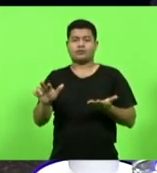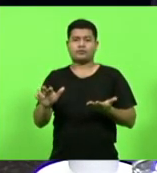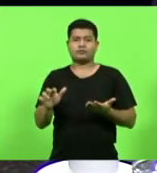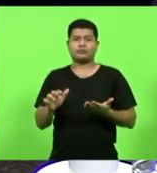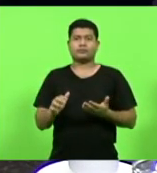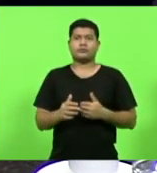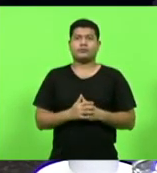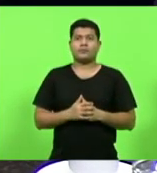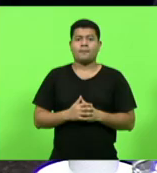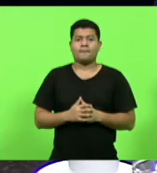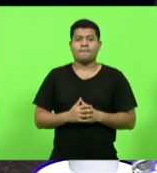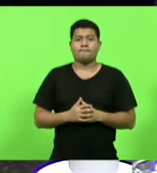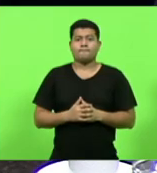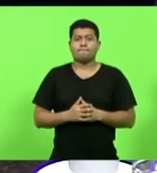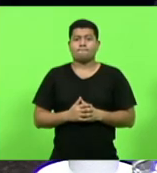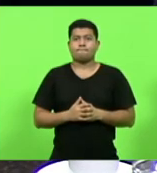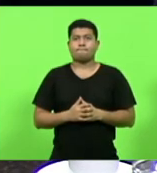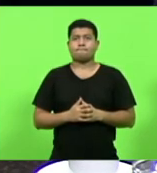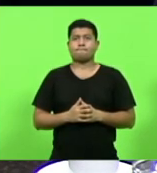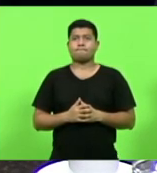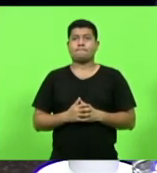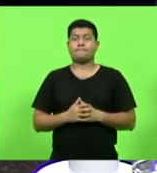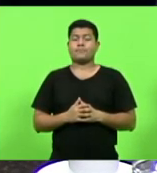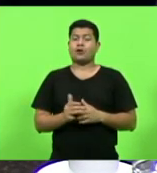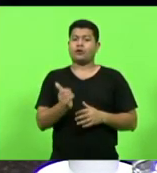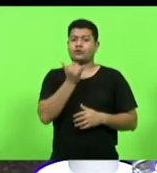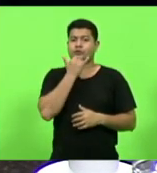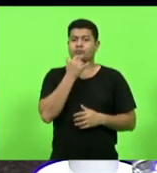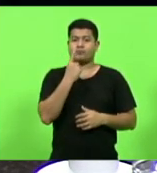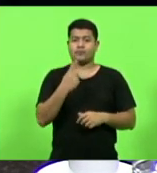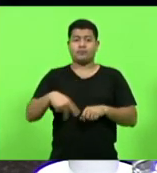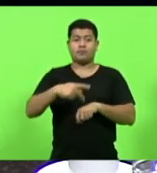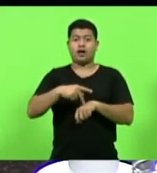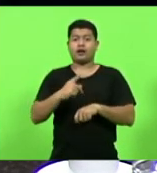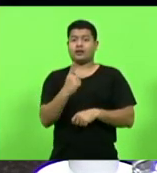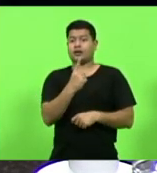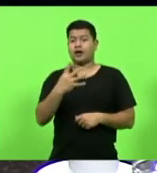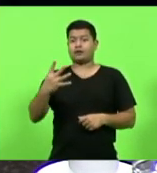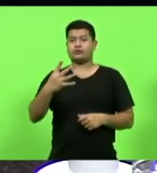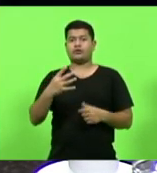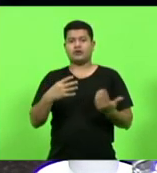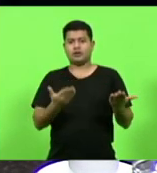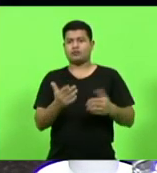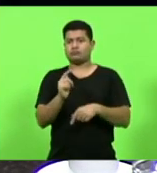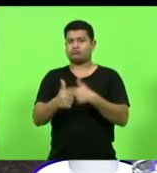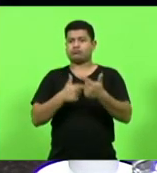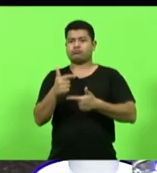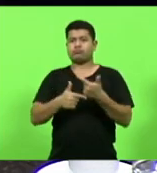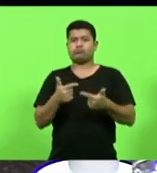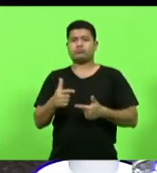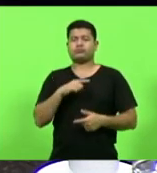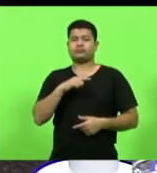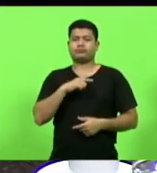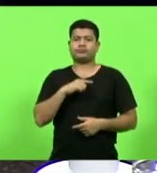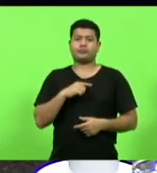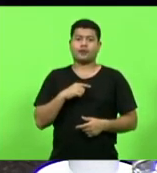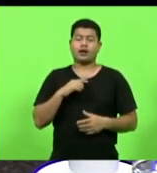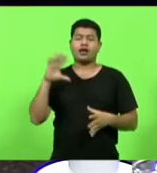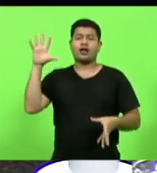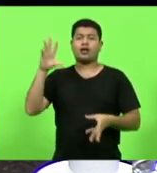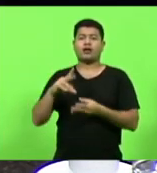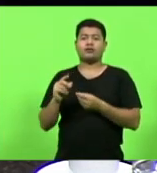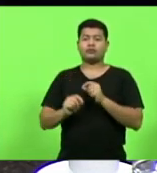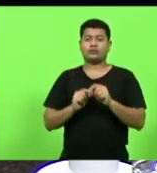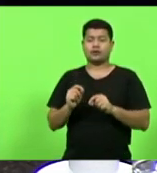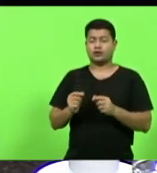Melhor, atua em 14 países. Em resumo, senhor presidente, é importante que uma grande